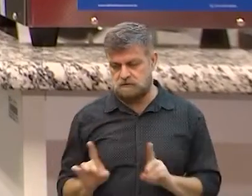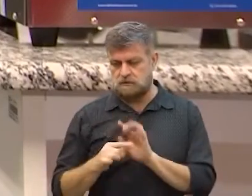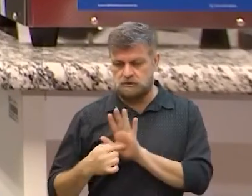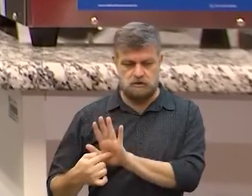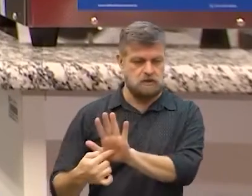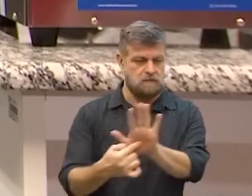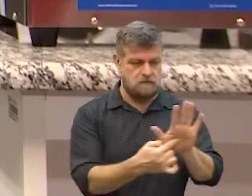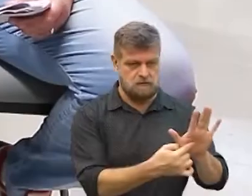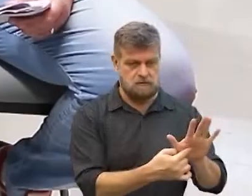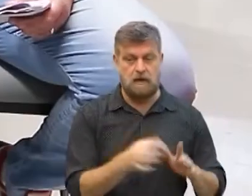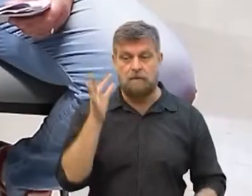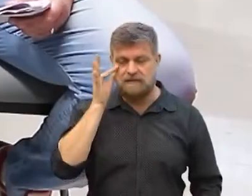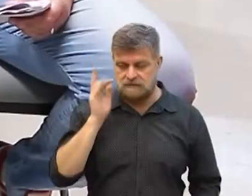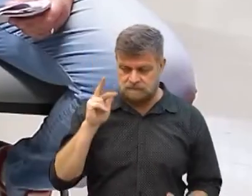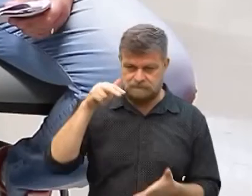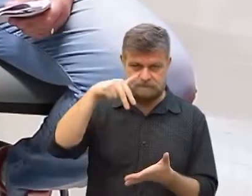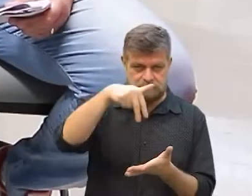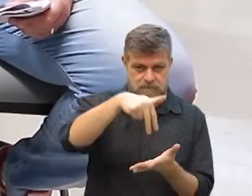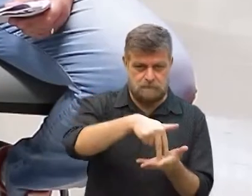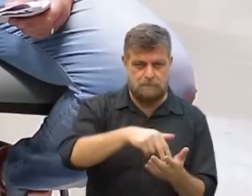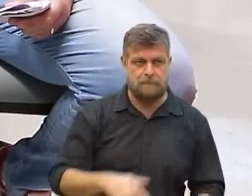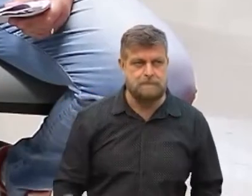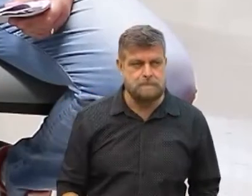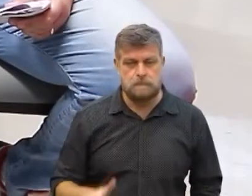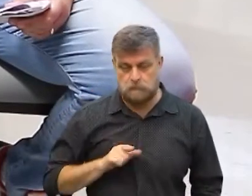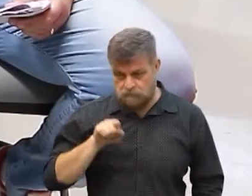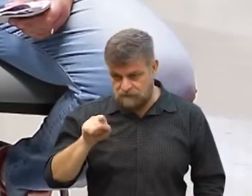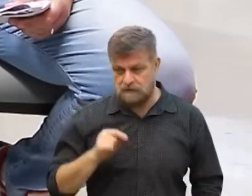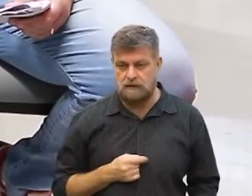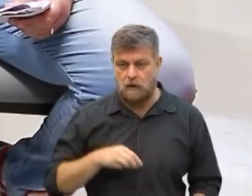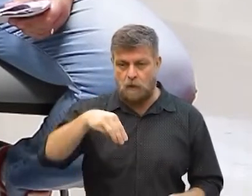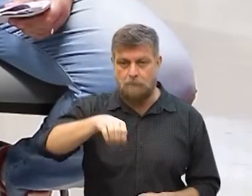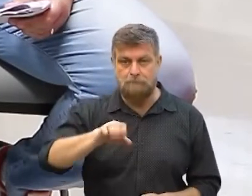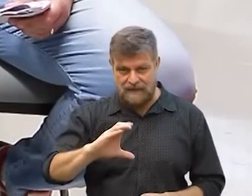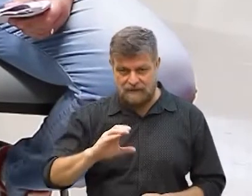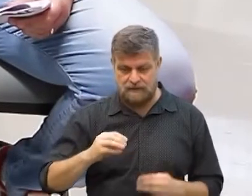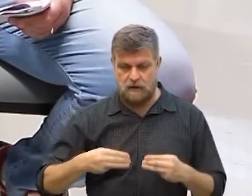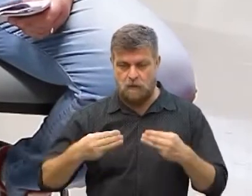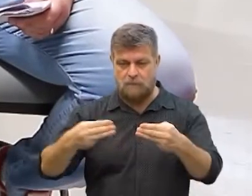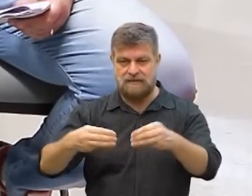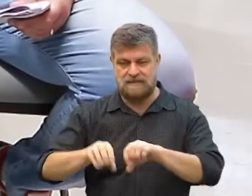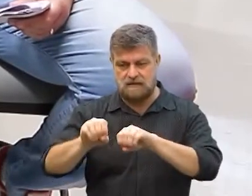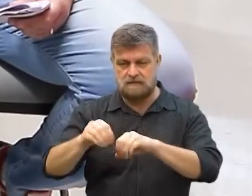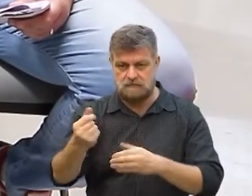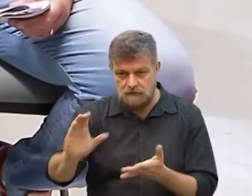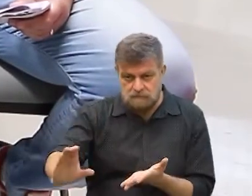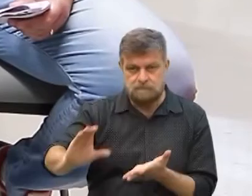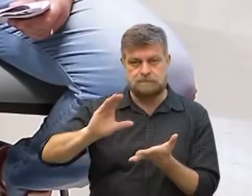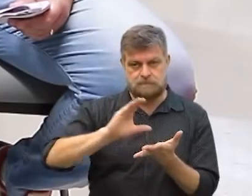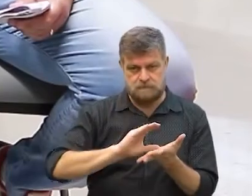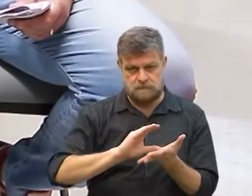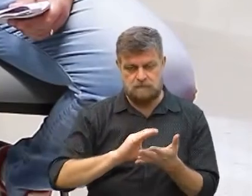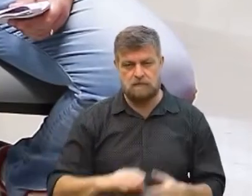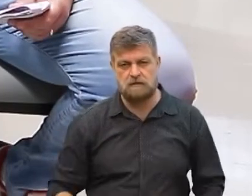etc. Ele esteve aqui, sim. Aliás, é o MEC que financia a escola, né? Ah, isso é importante o senhor falar.